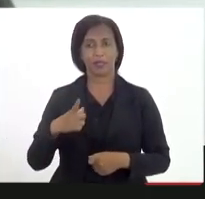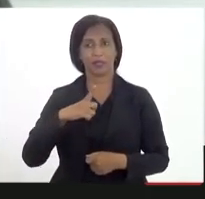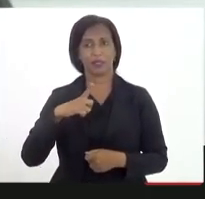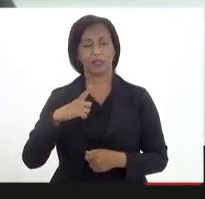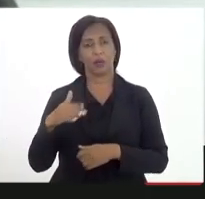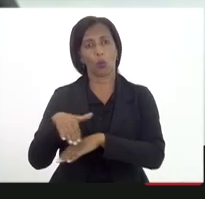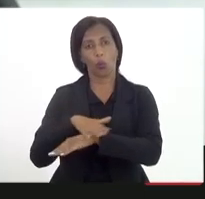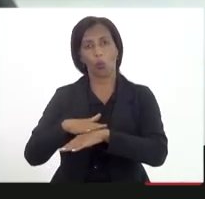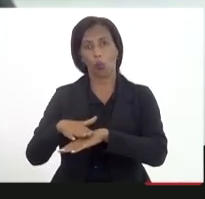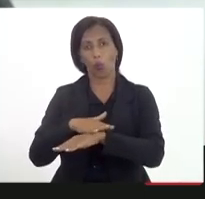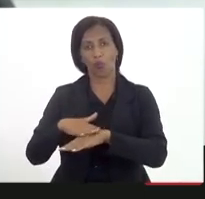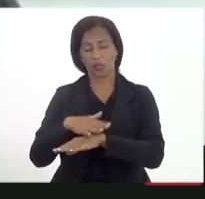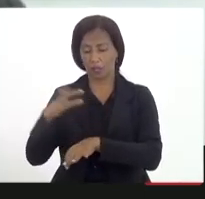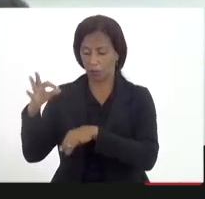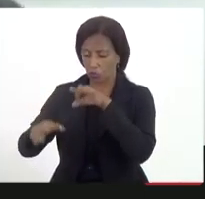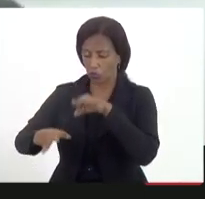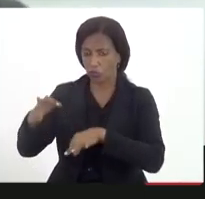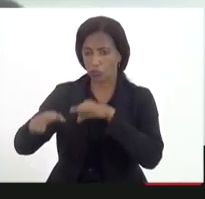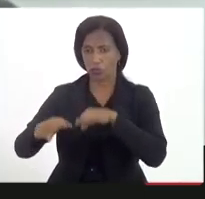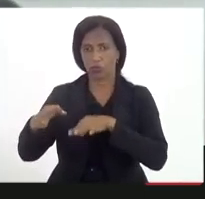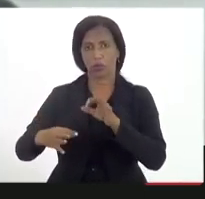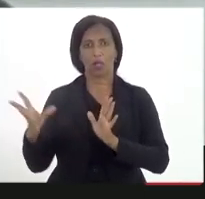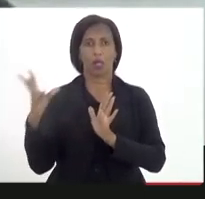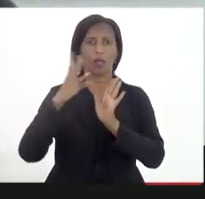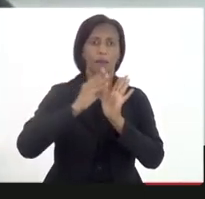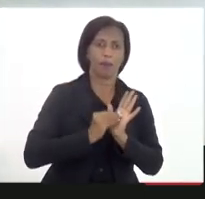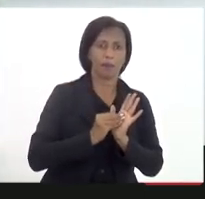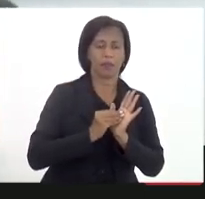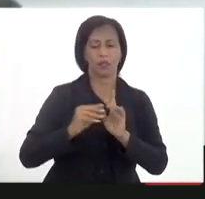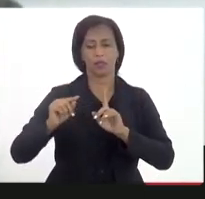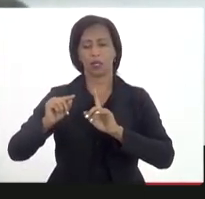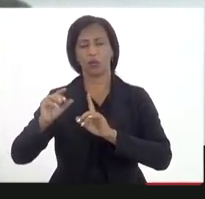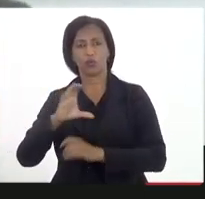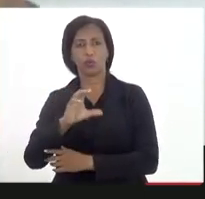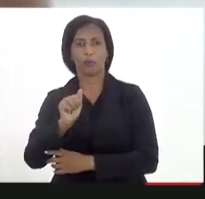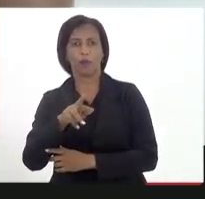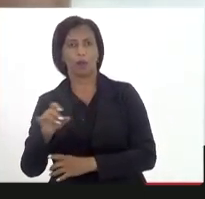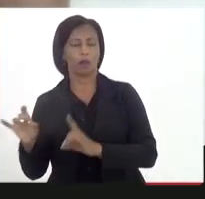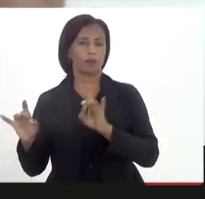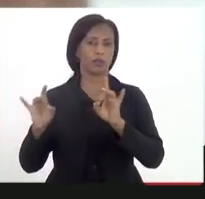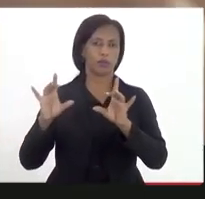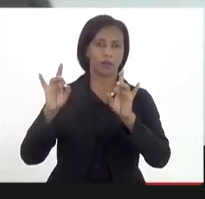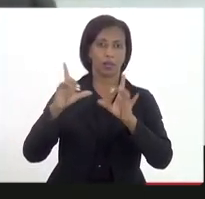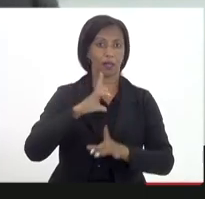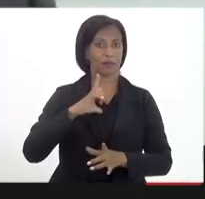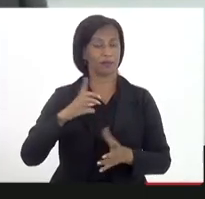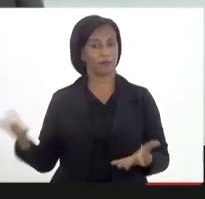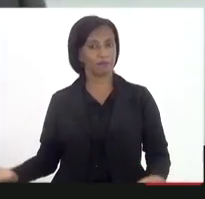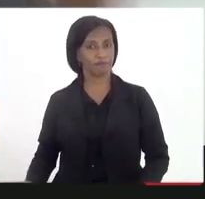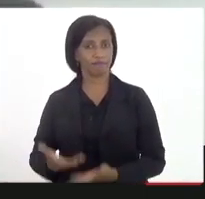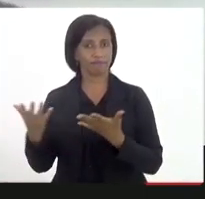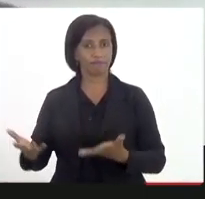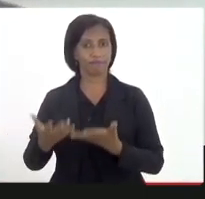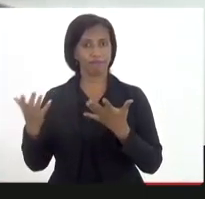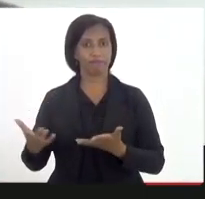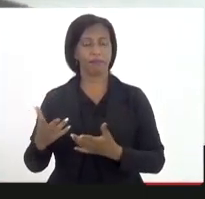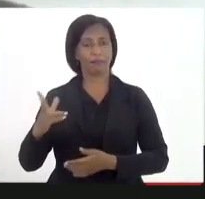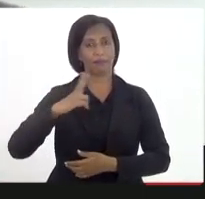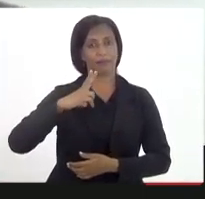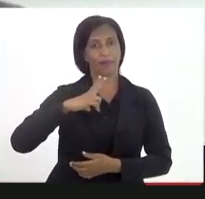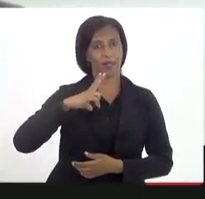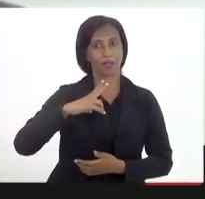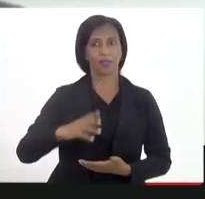versar sobre organização de Seara a implementação de um tribunal de uma câmara especializada ela tem iniciativa é privativa